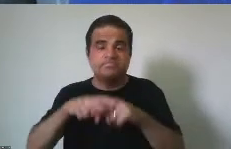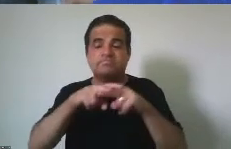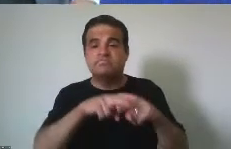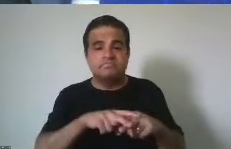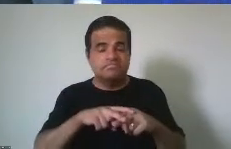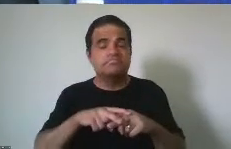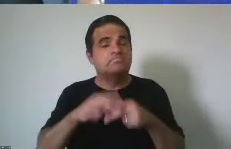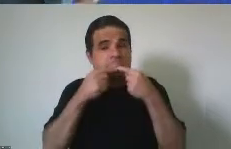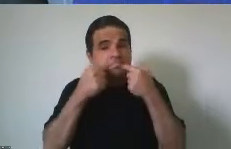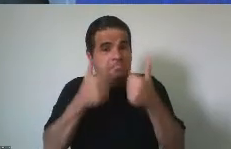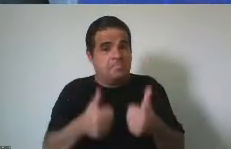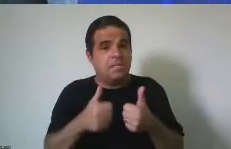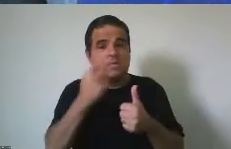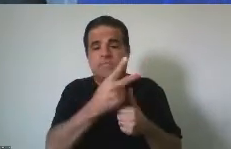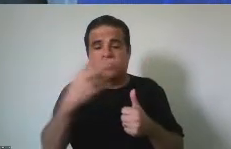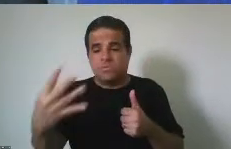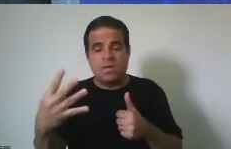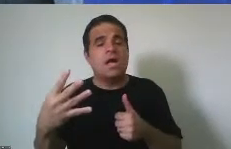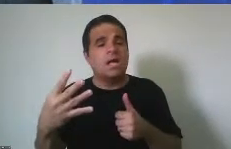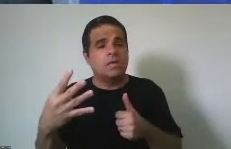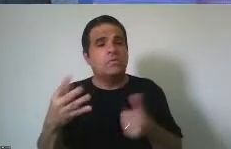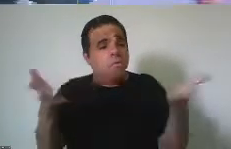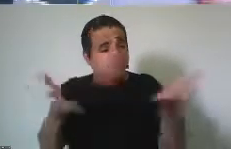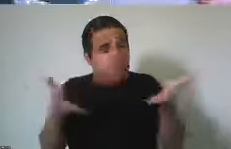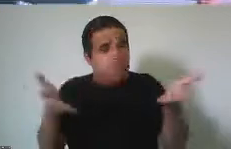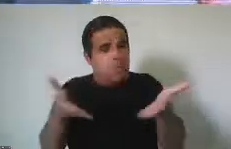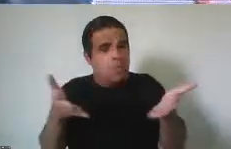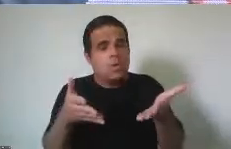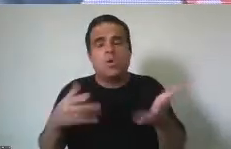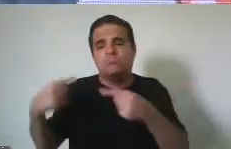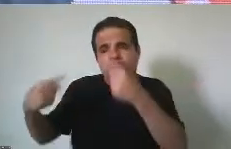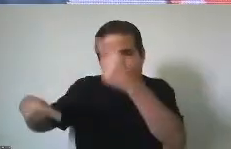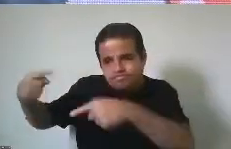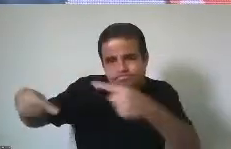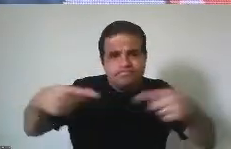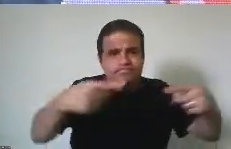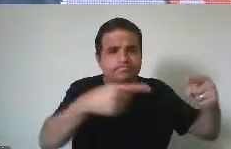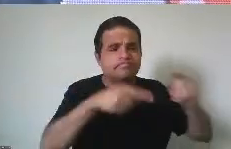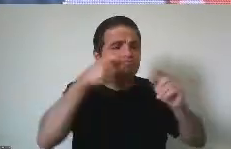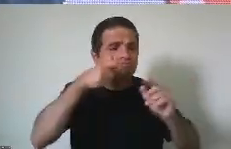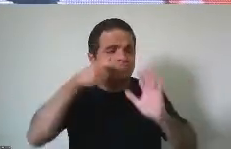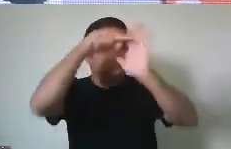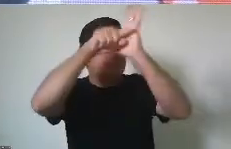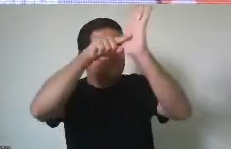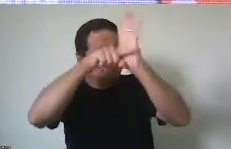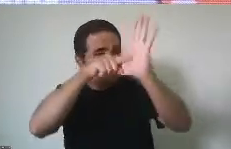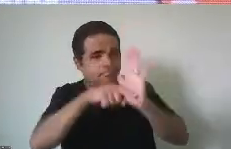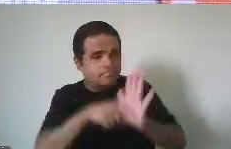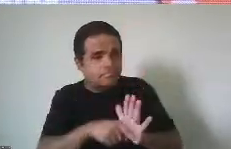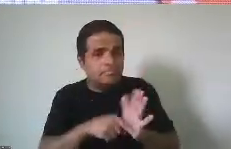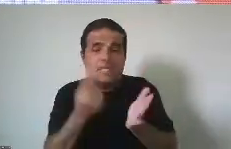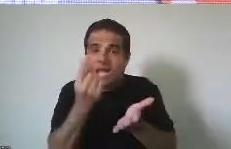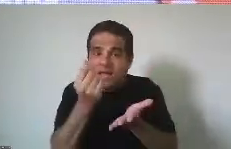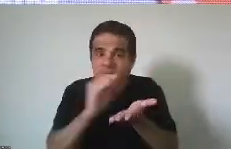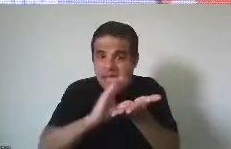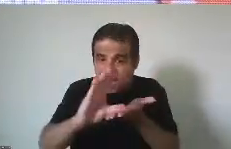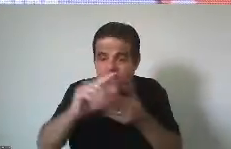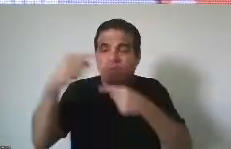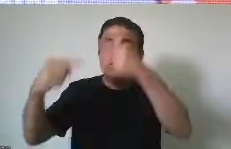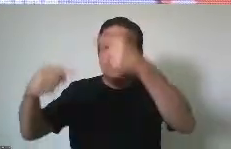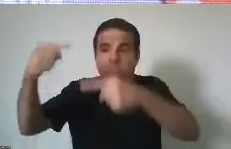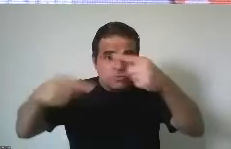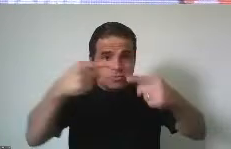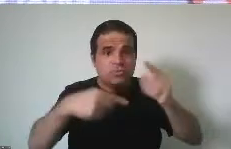por ter ligada para 24 Então hoje você tá discutindo uma consulta pública em aberto onde estamos discutindo a